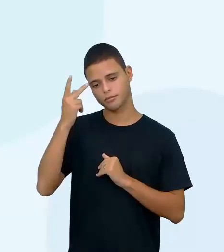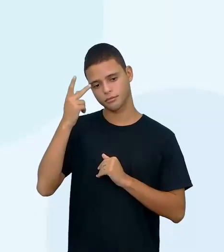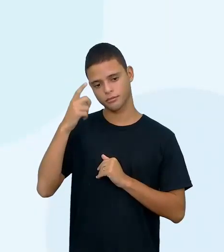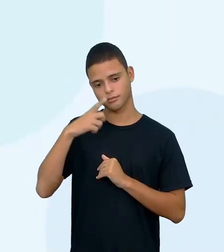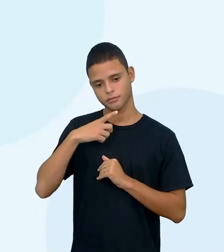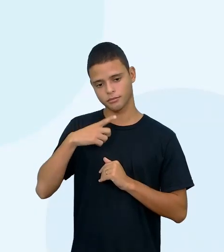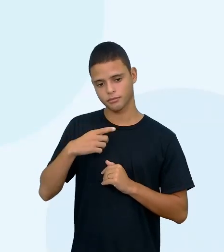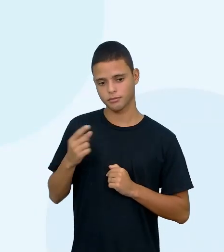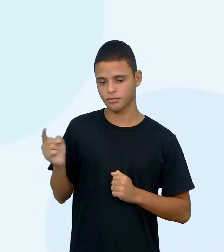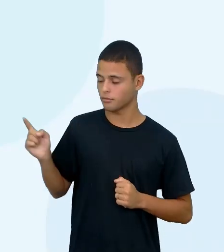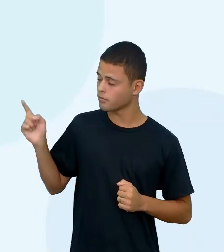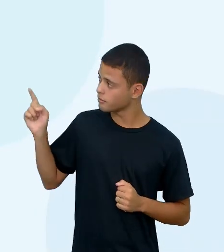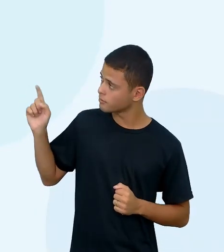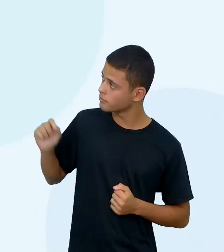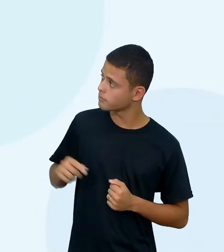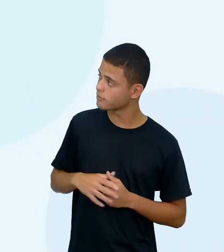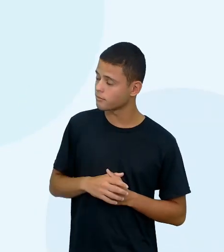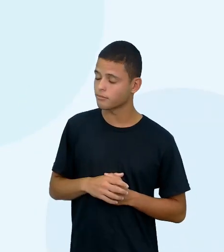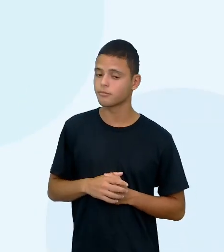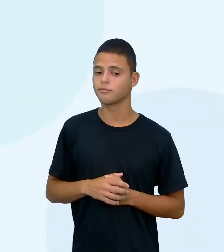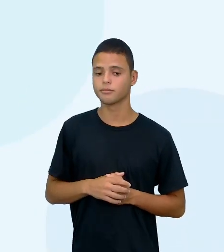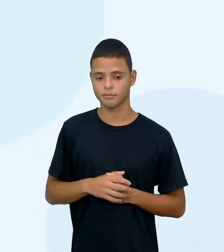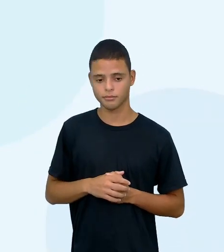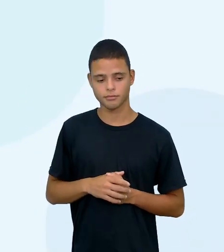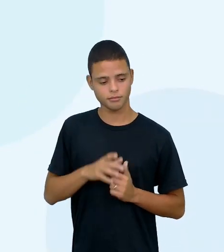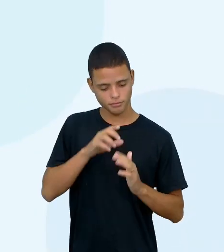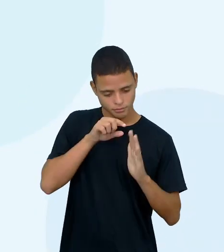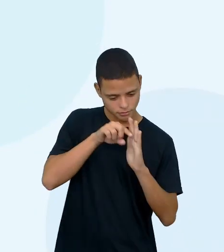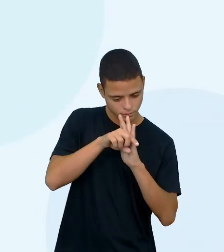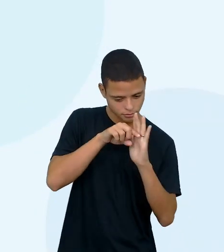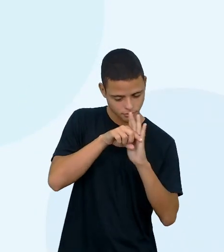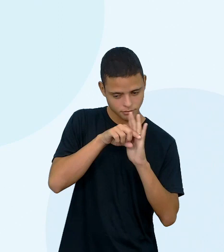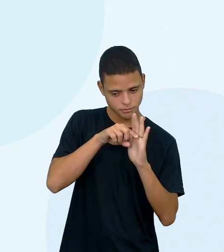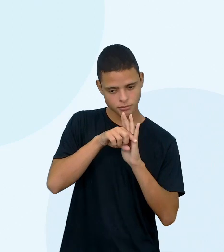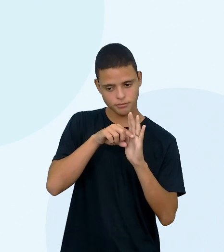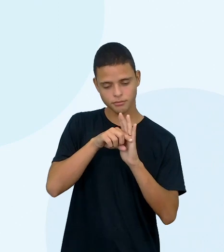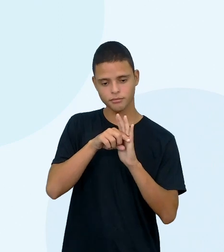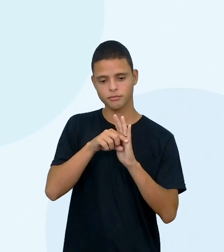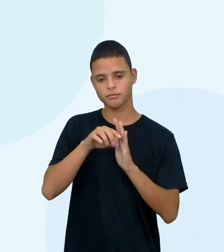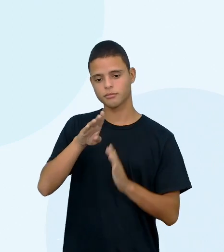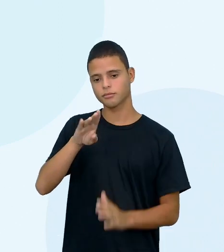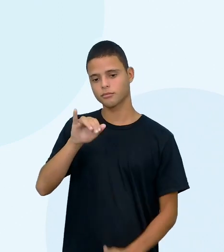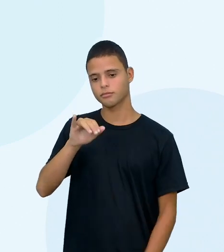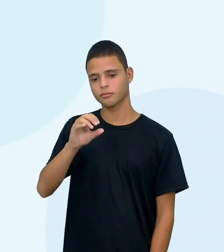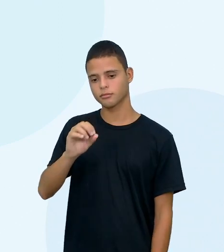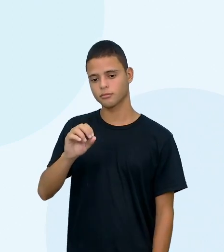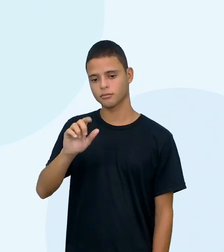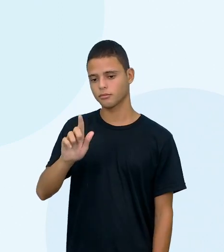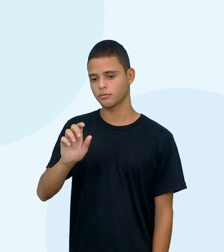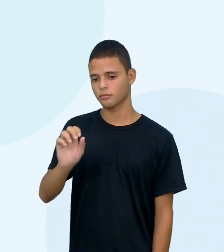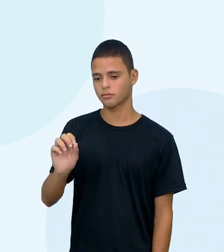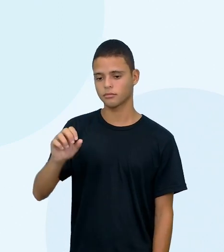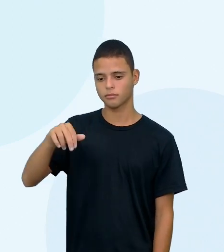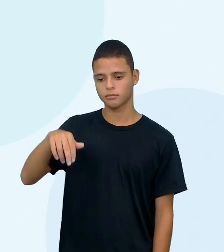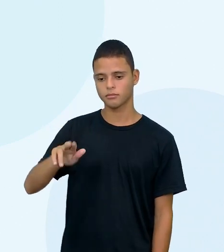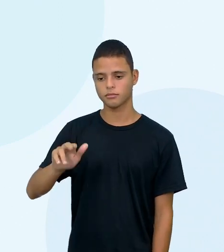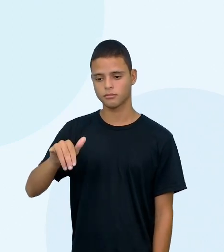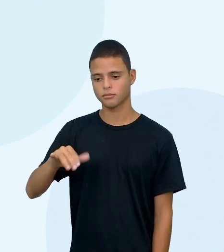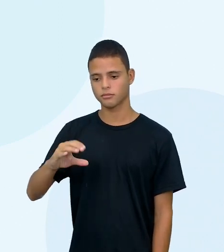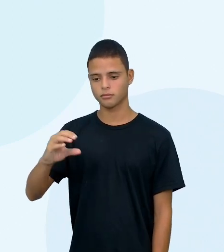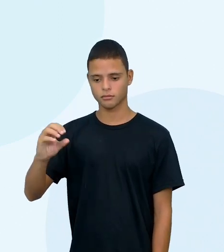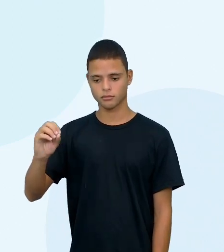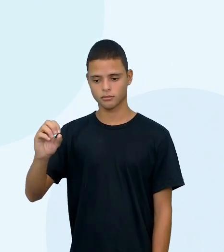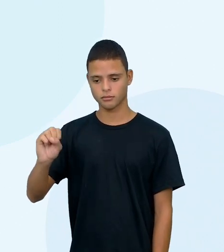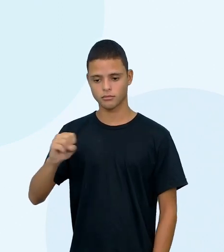na tela também mostrando, né, que é justamente, olha, analisar os ciclos biogeoquímicos. A gente vai ter uma interpretação um